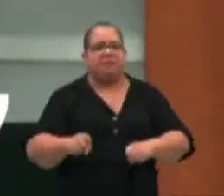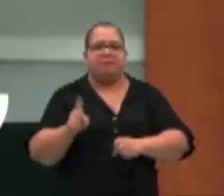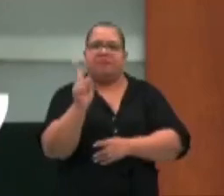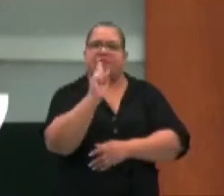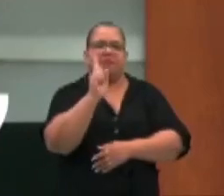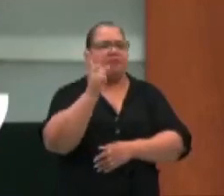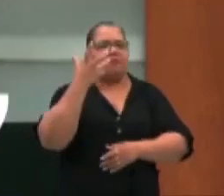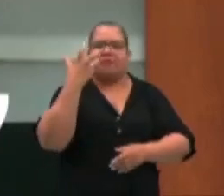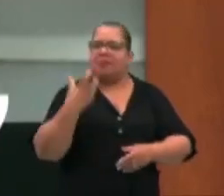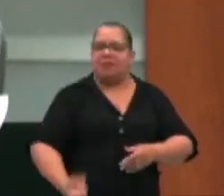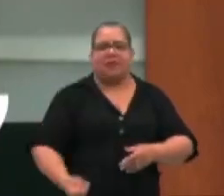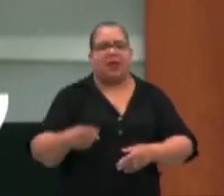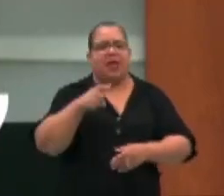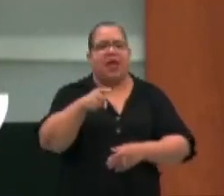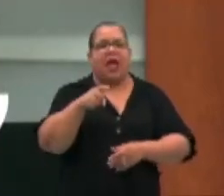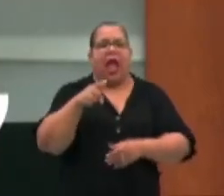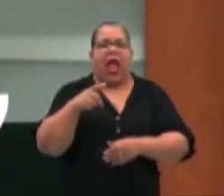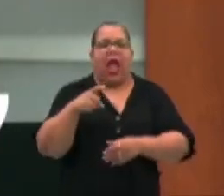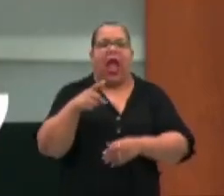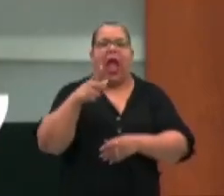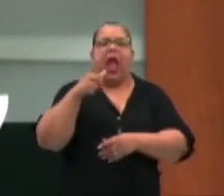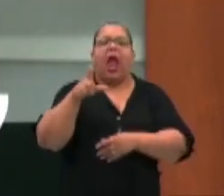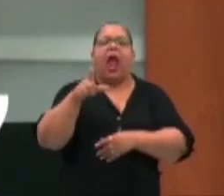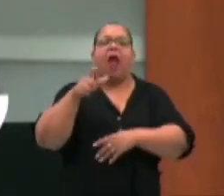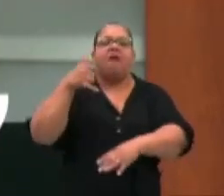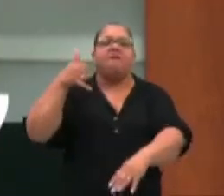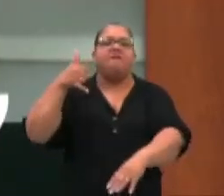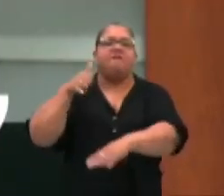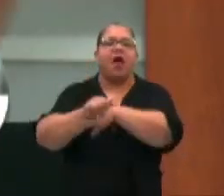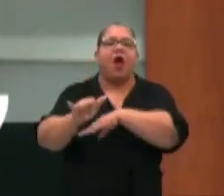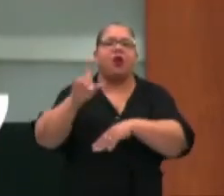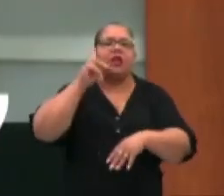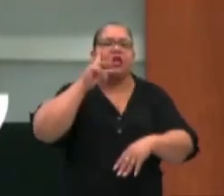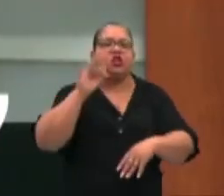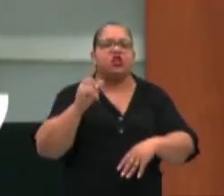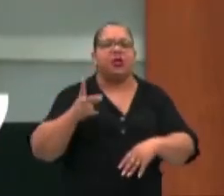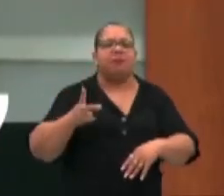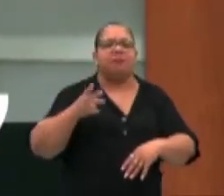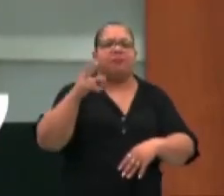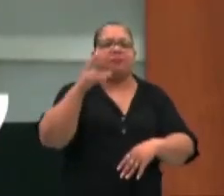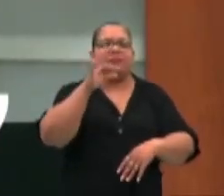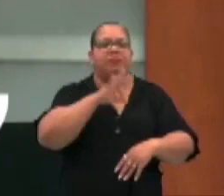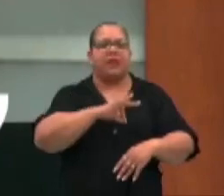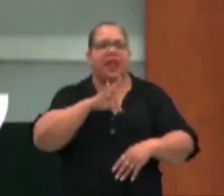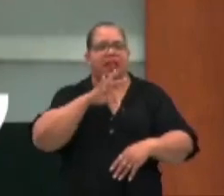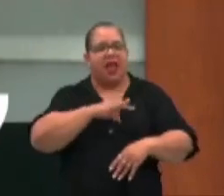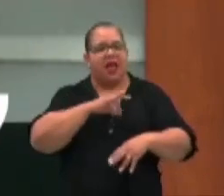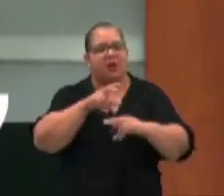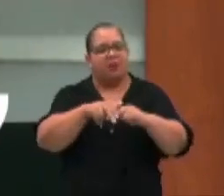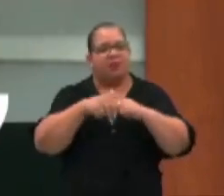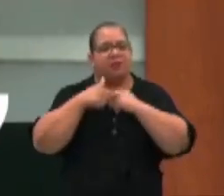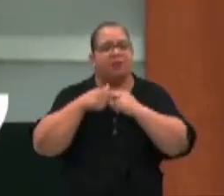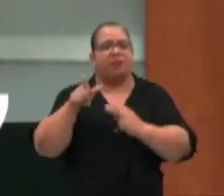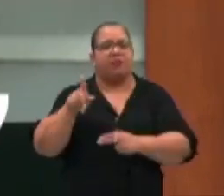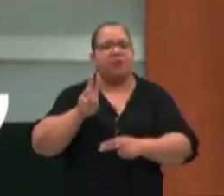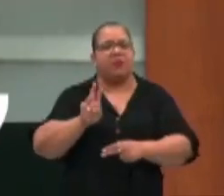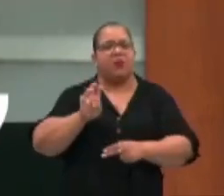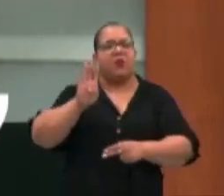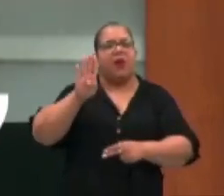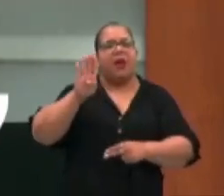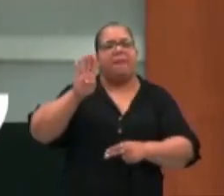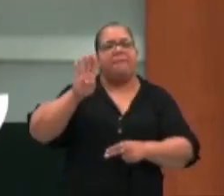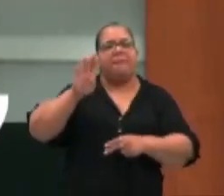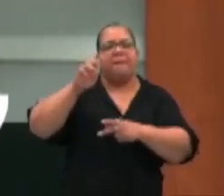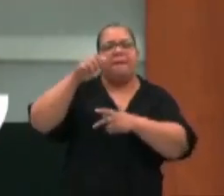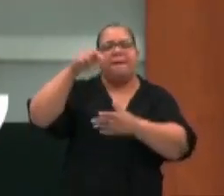as justificativas. O profissional da educação sofre corte de salário por conta do ponto. Se o profissional